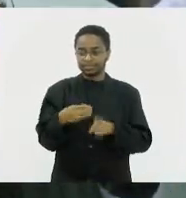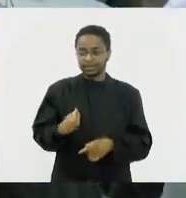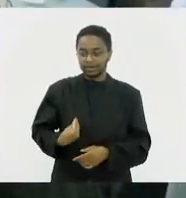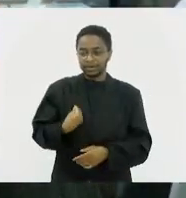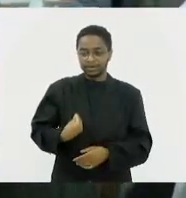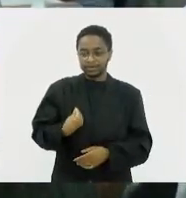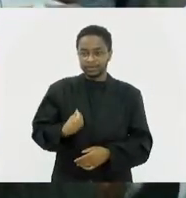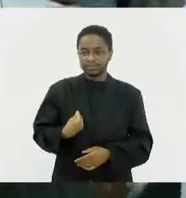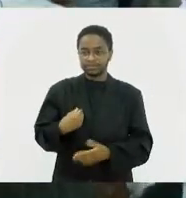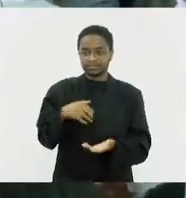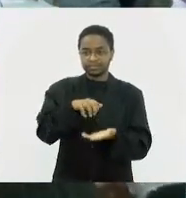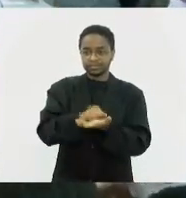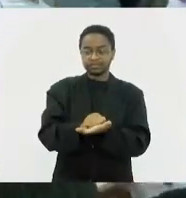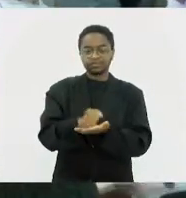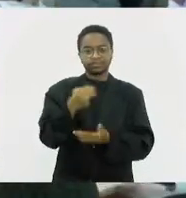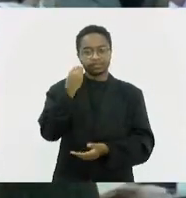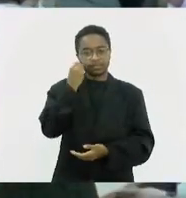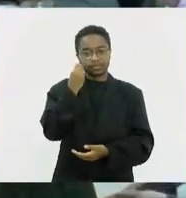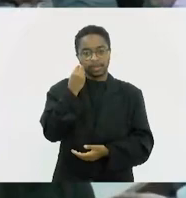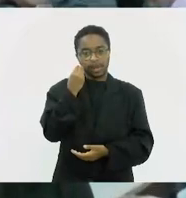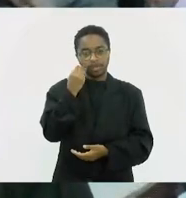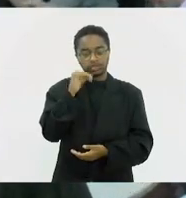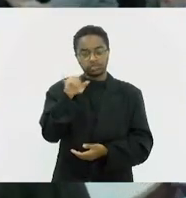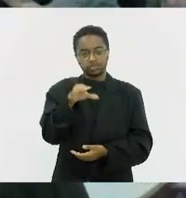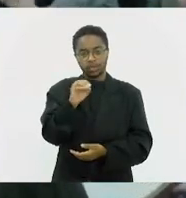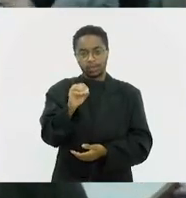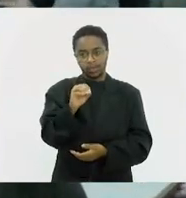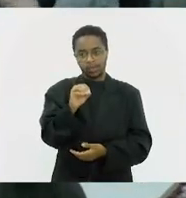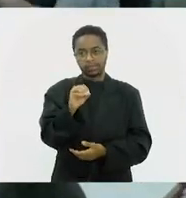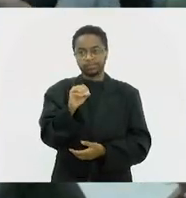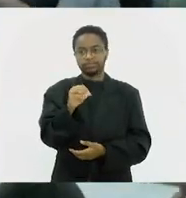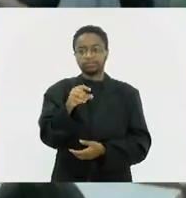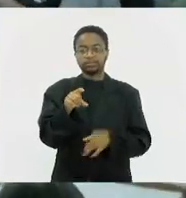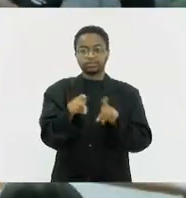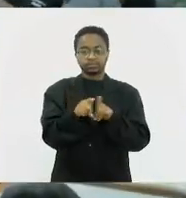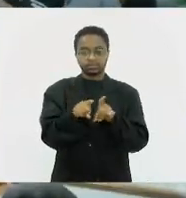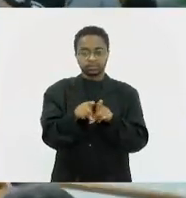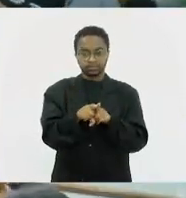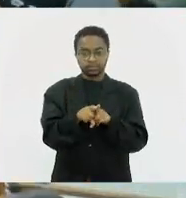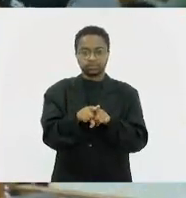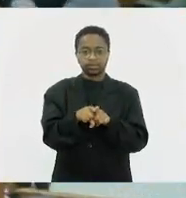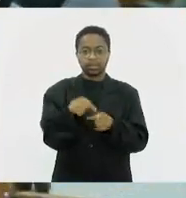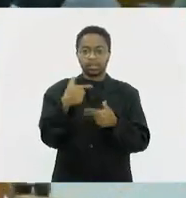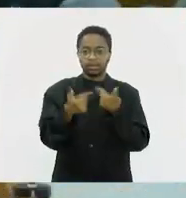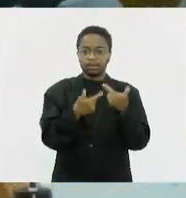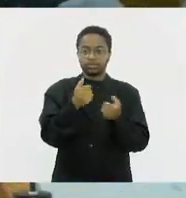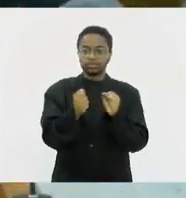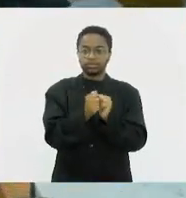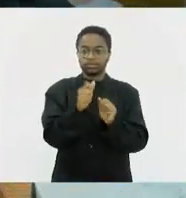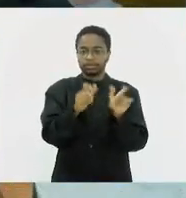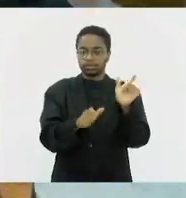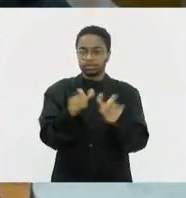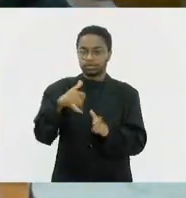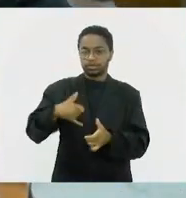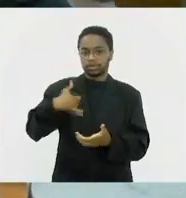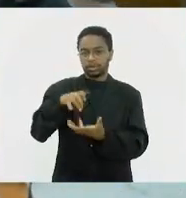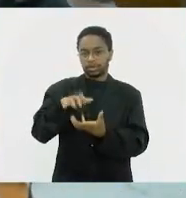aqui representando a PADEF, que também lá na PADEF faz um trabalho com a pessoa idosa.